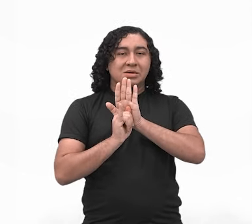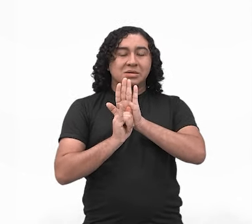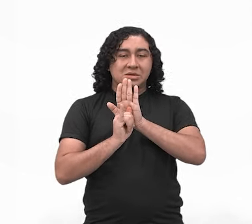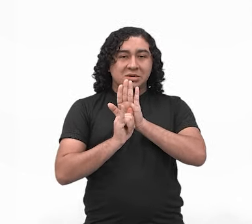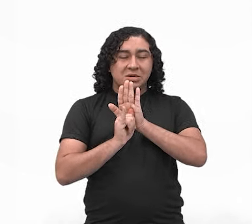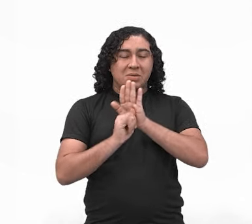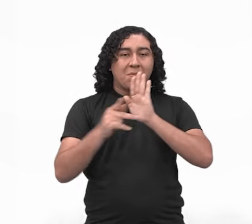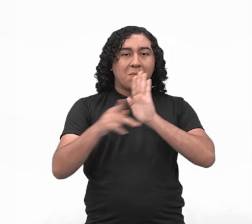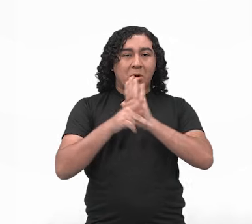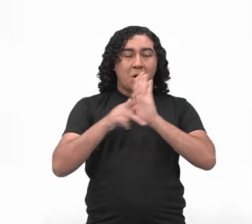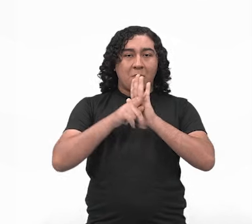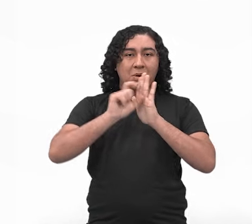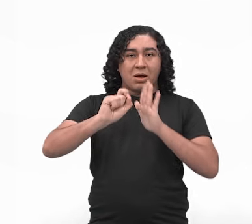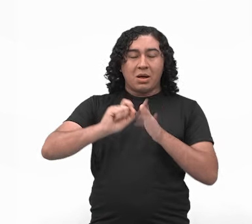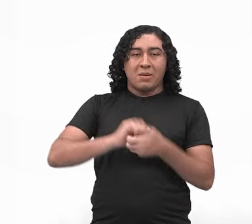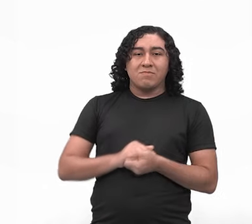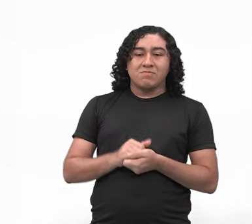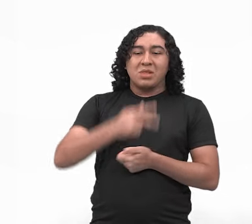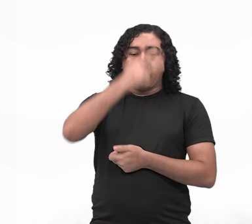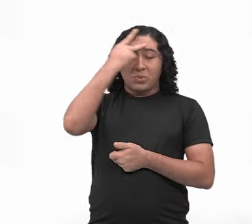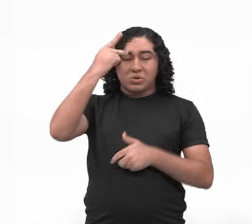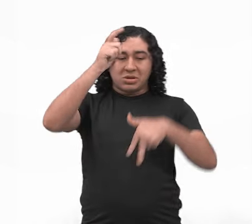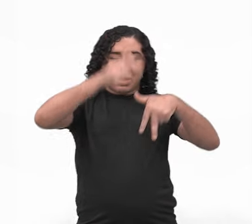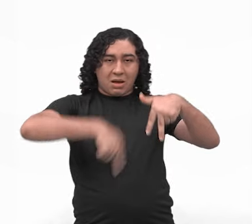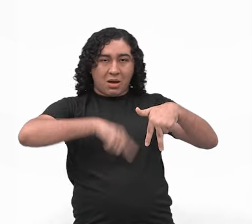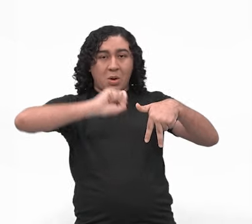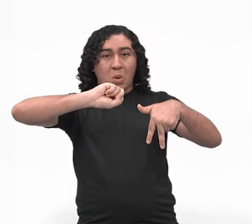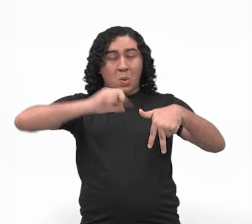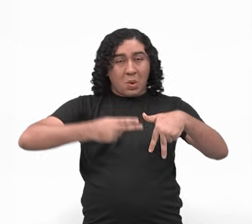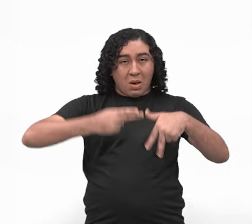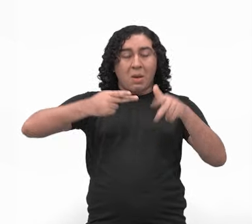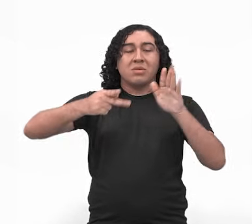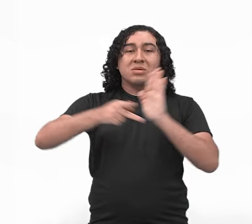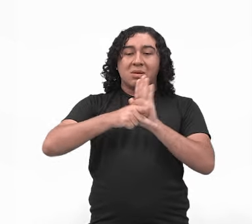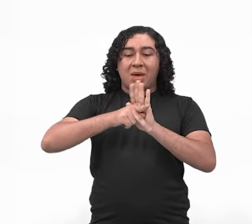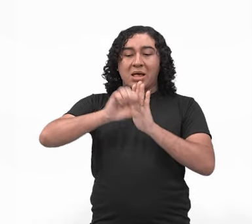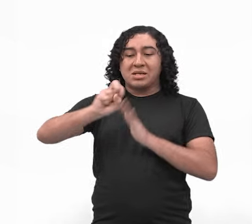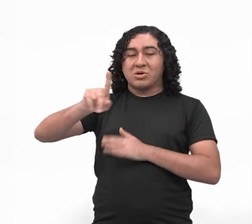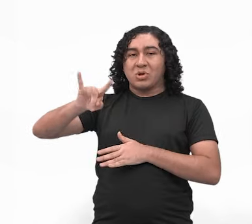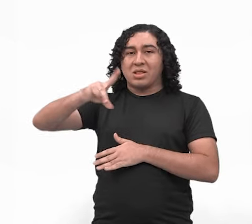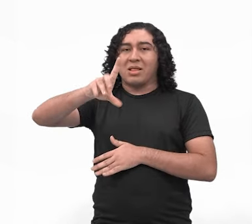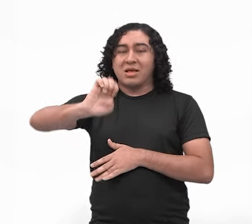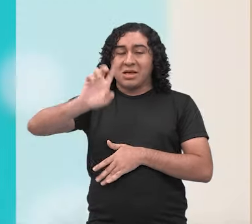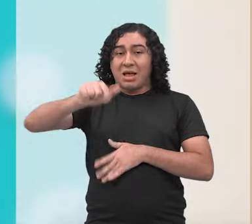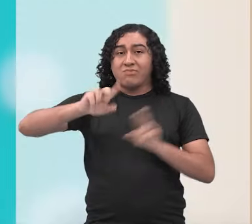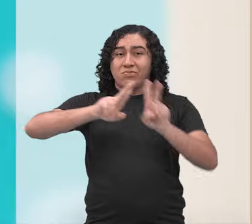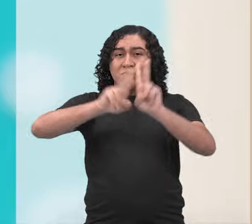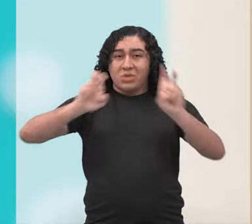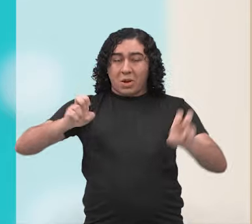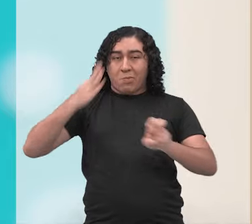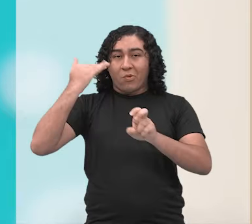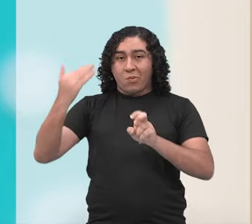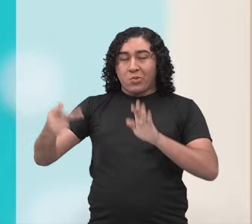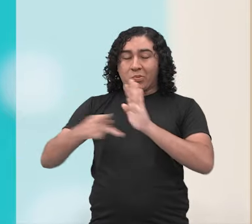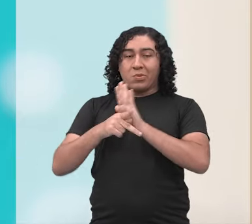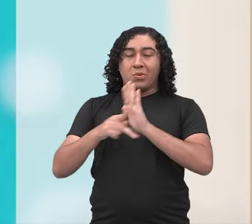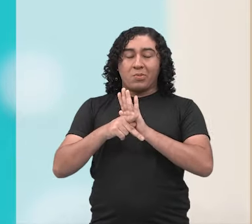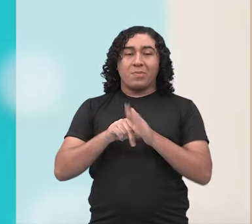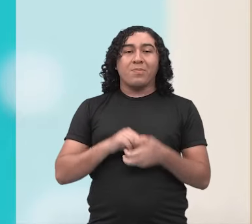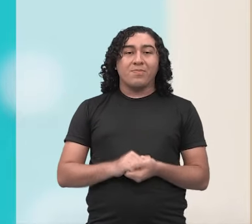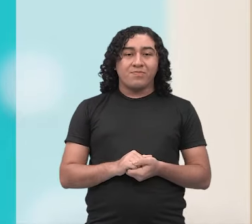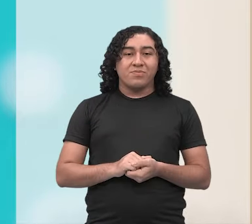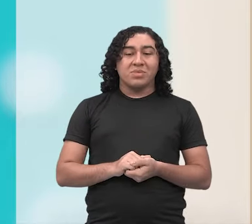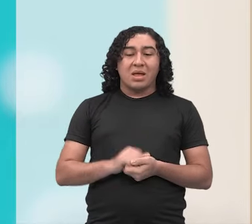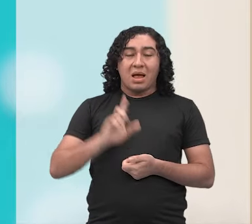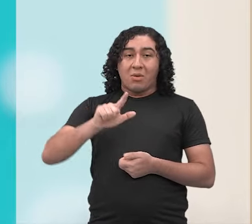e sexualidade. Outro tema muito conflitante, muito em alta, que é justamente a questão